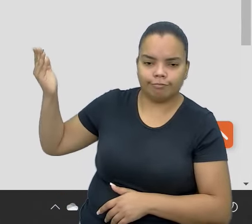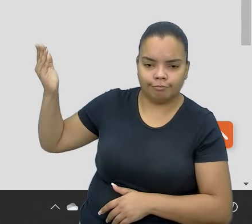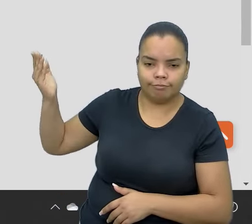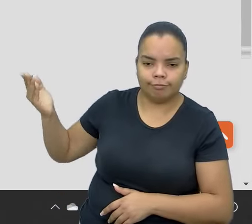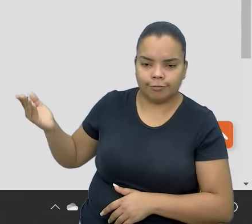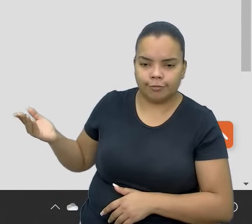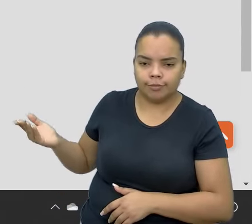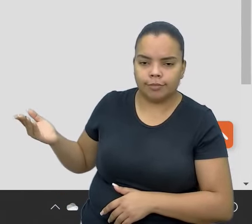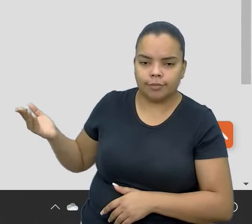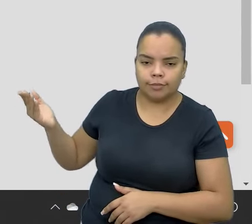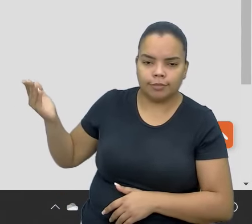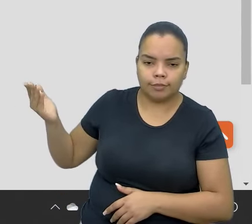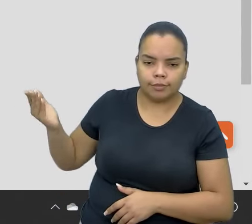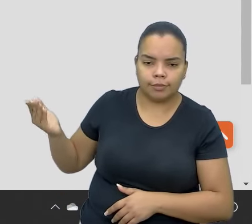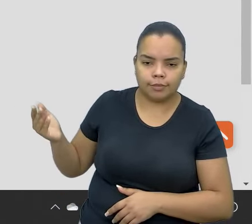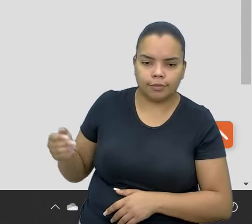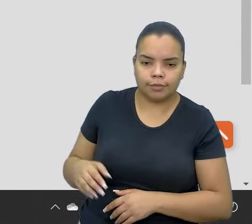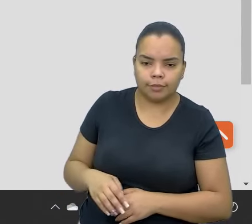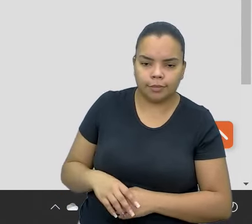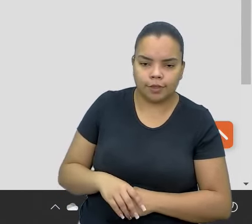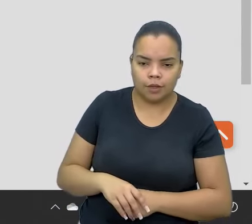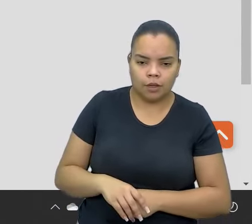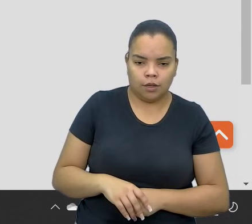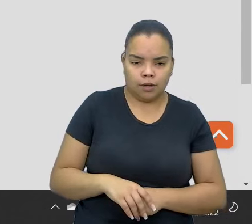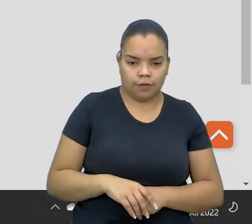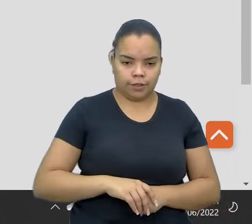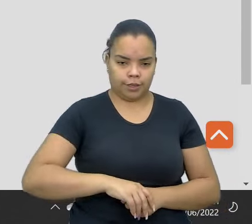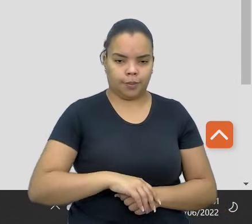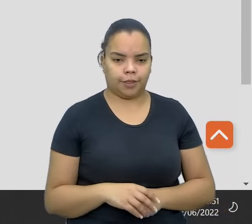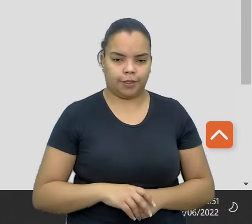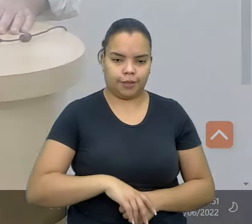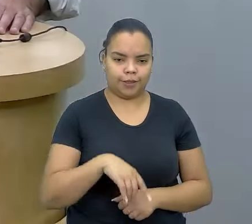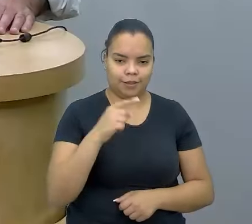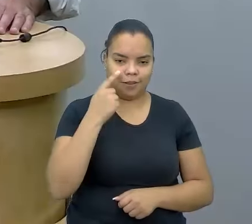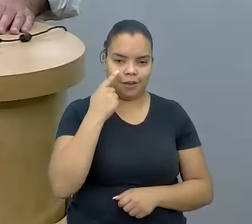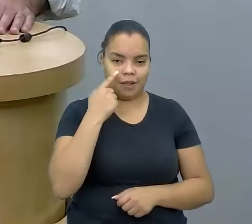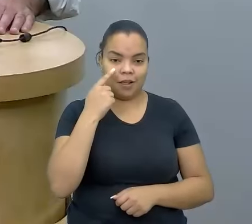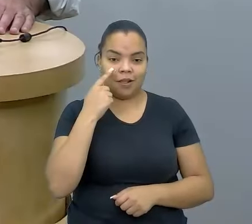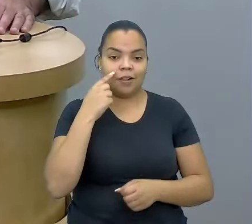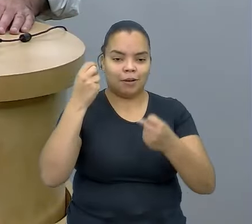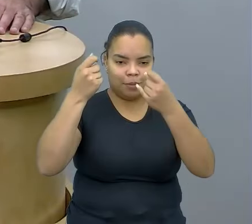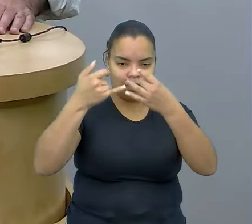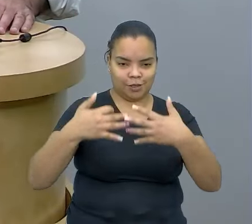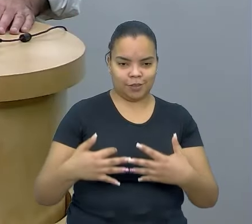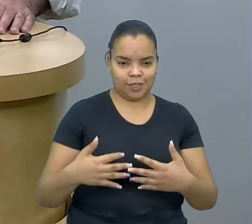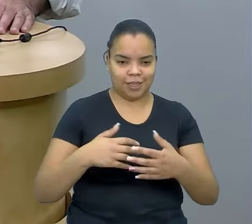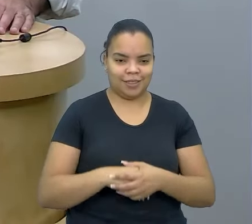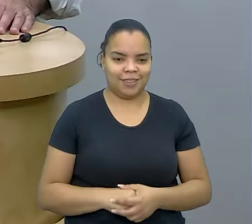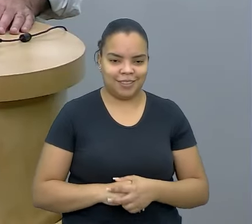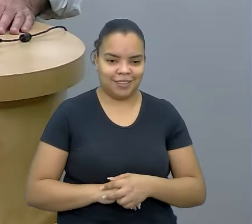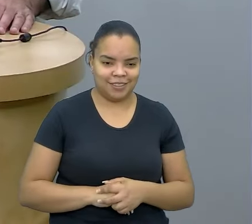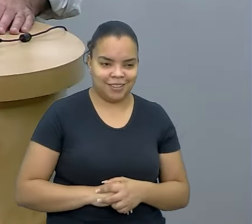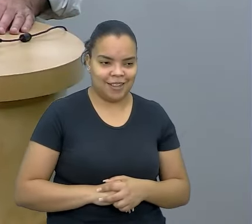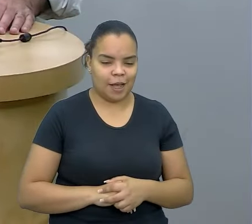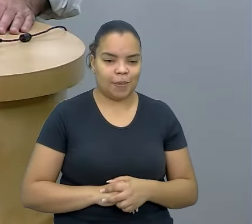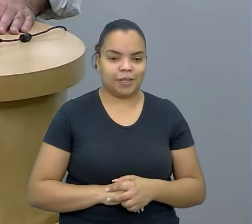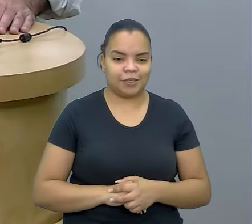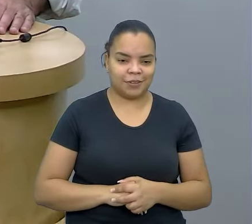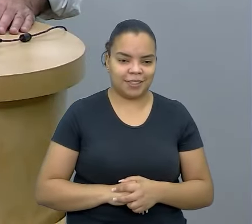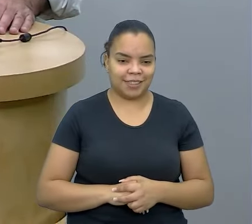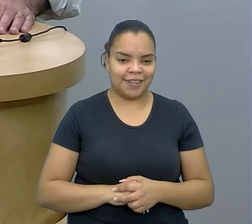vídeos bem explicativos, tem o suporte, né? Que é super importante aí para vocês darem uma olhadinha.